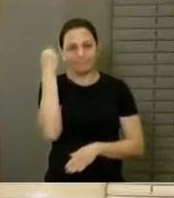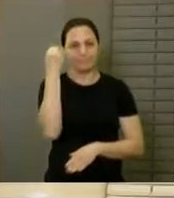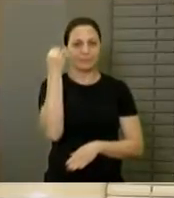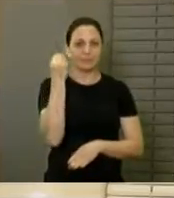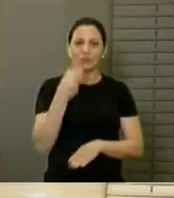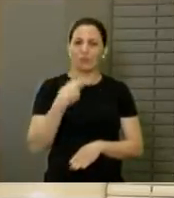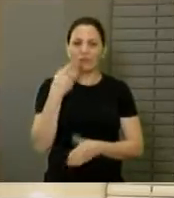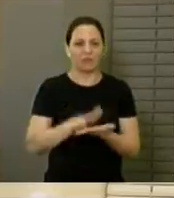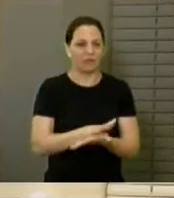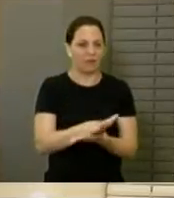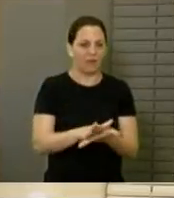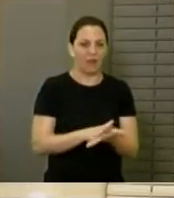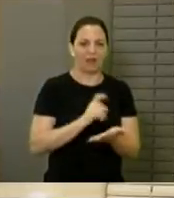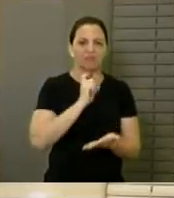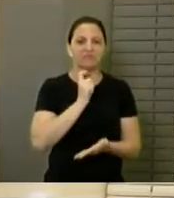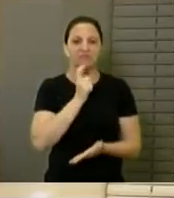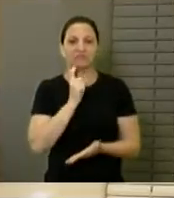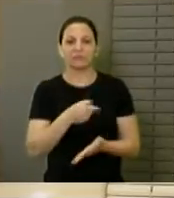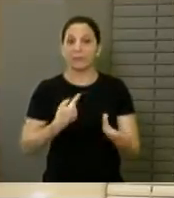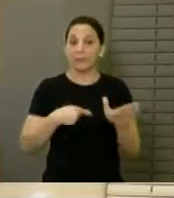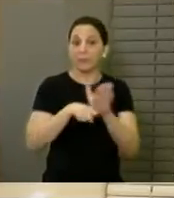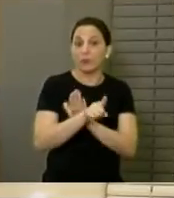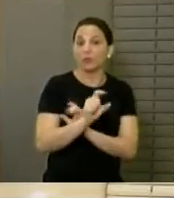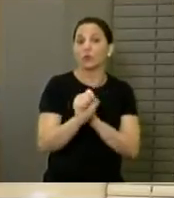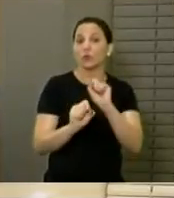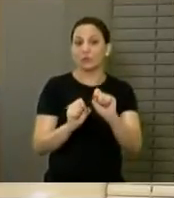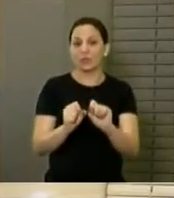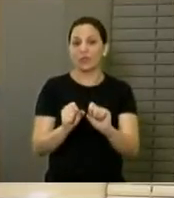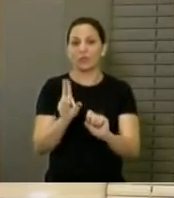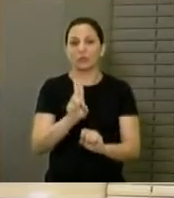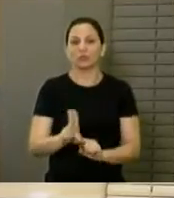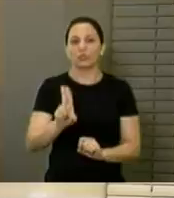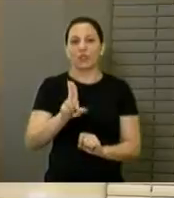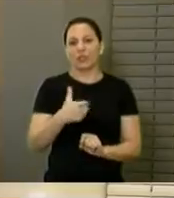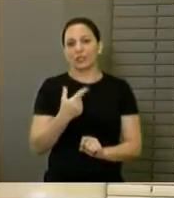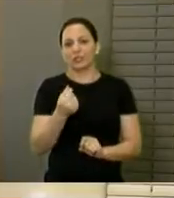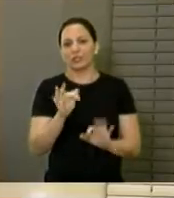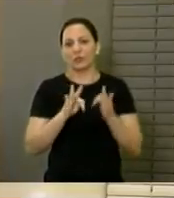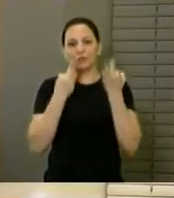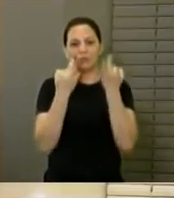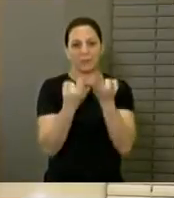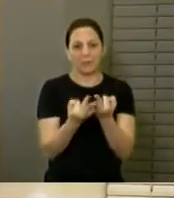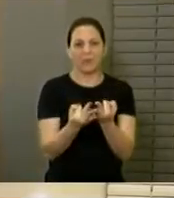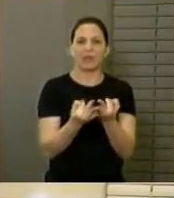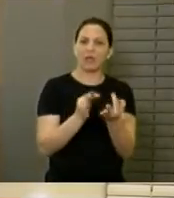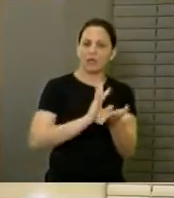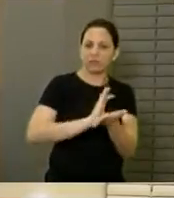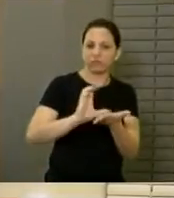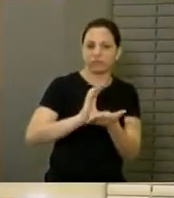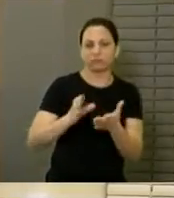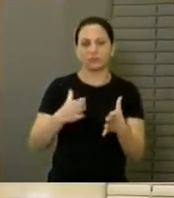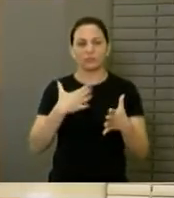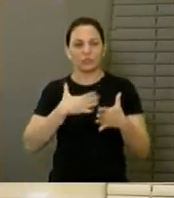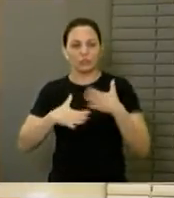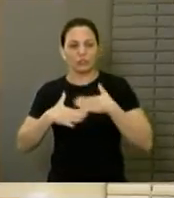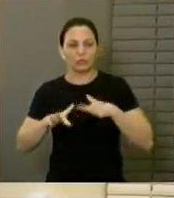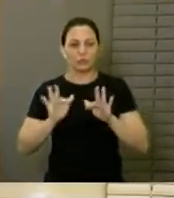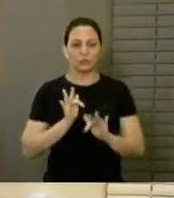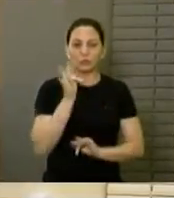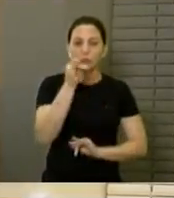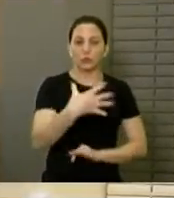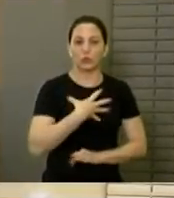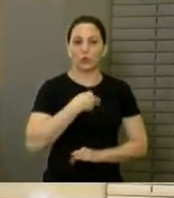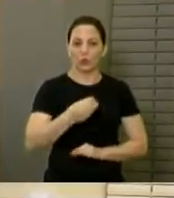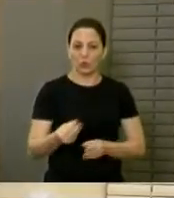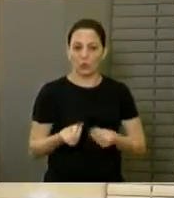sequer mencionado. Pergunto, você deixaria de gastar dinheiro com a sua família, de aplicar em seu conforto e no futuro de seus filhos, para